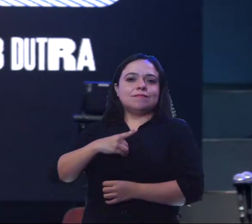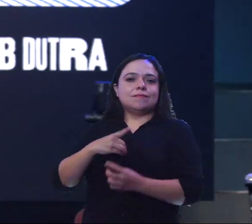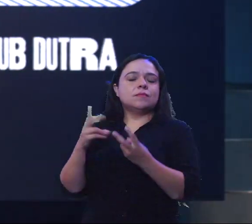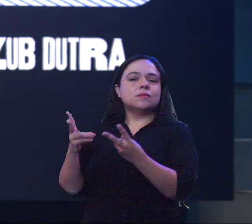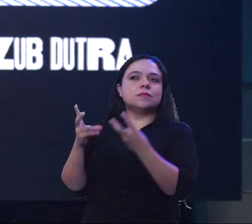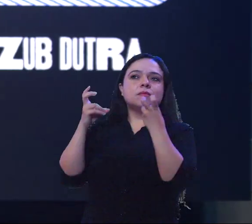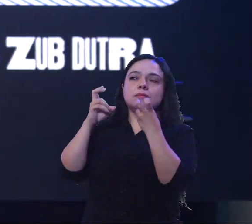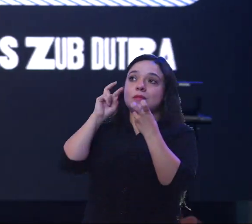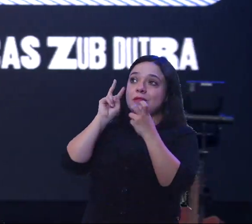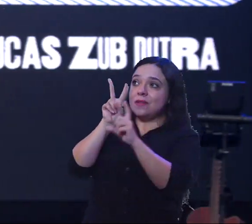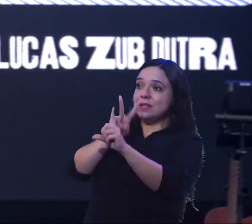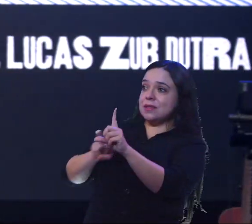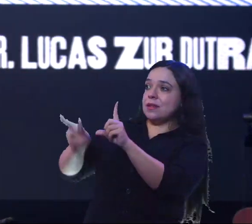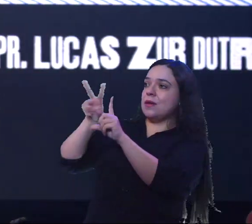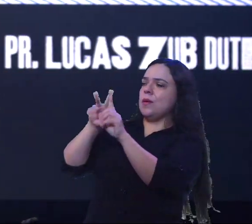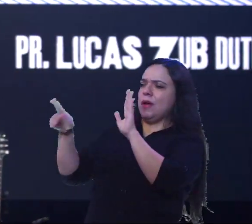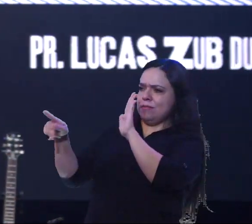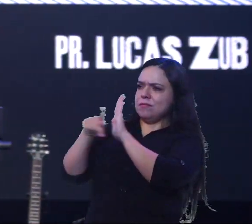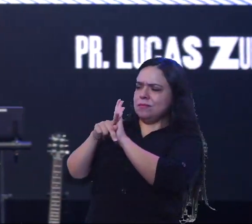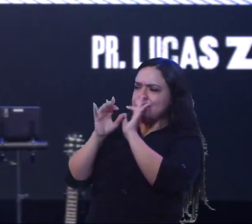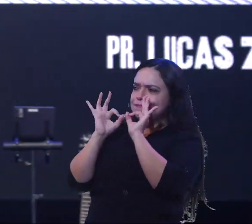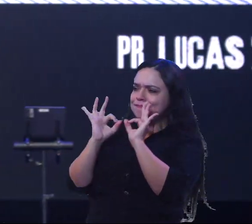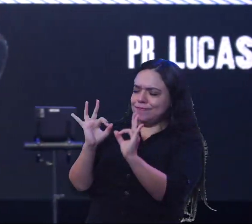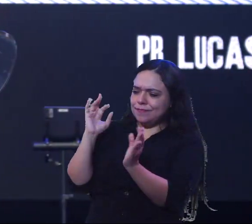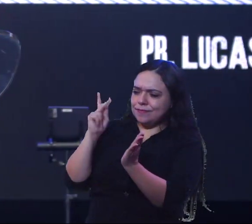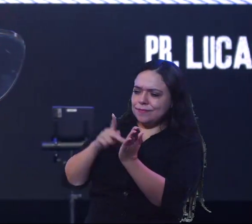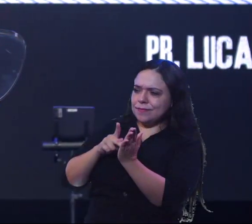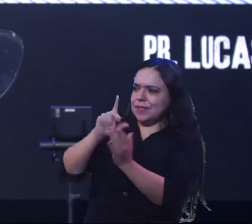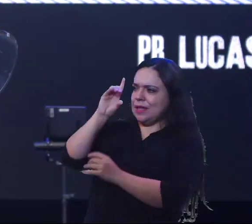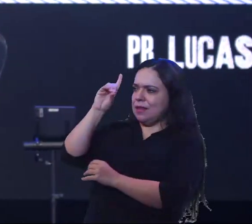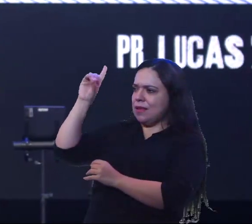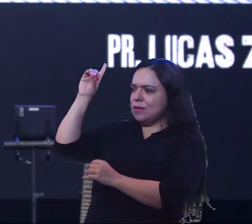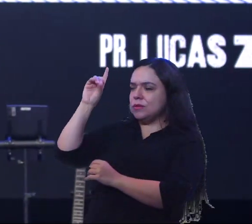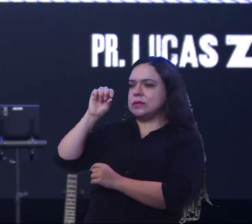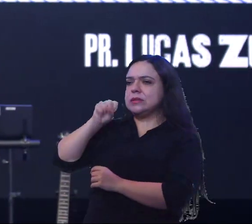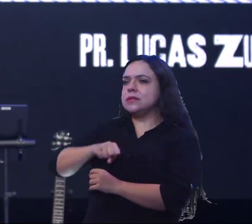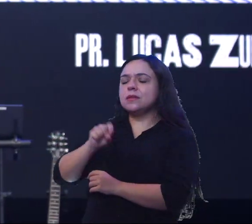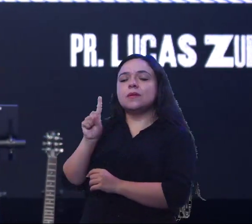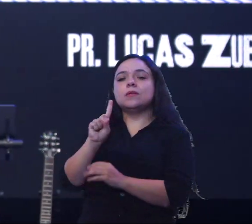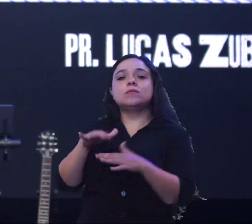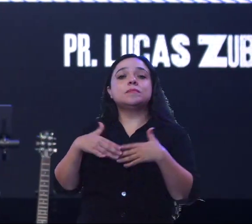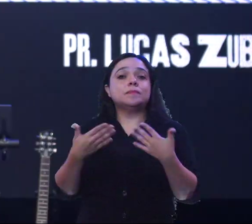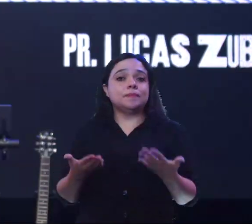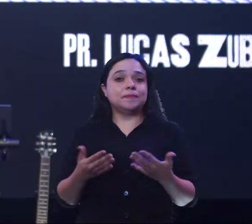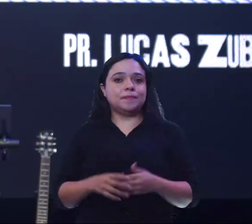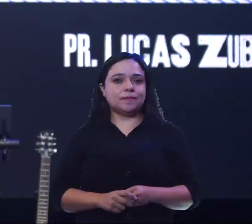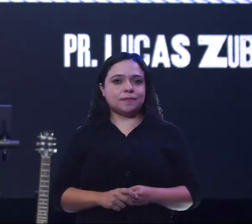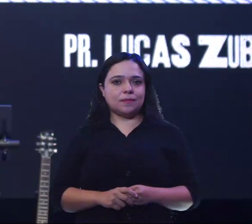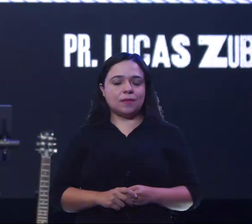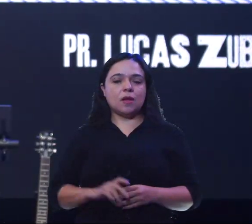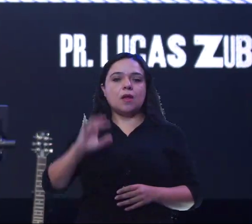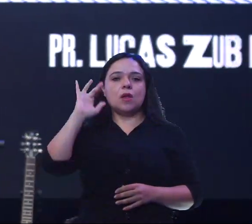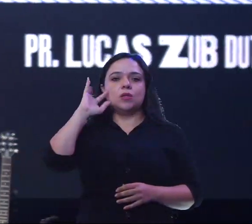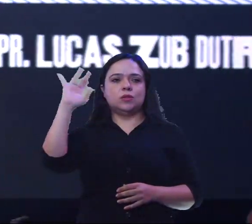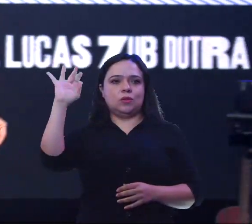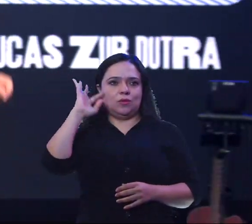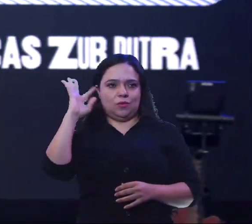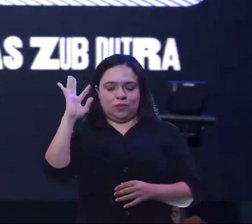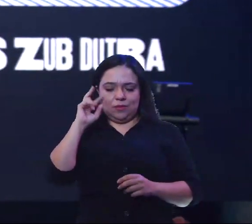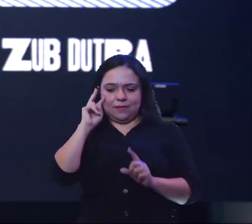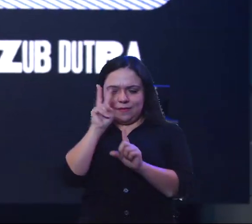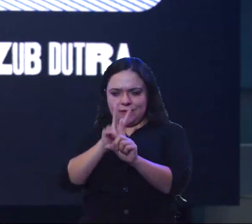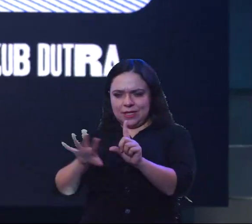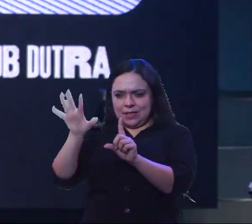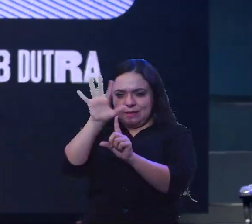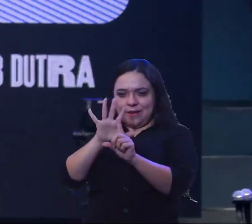visões, se são realmente do Senhor, se são realmente coisas de Deus para a nossa vida, é que sonhos e visões espirituais são